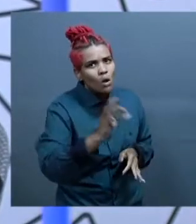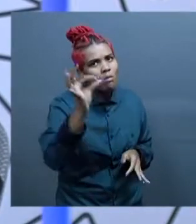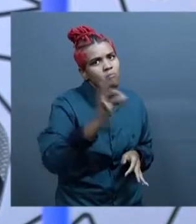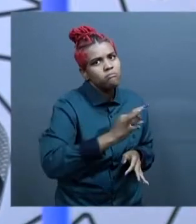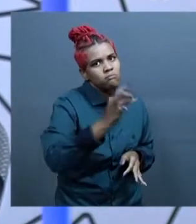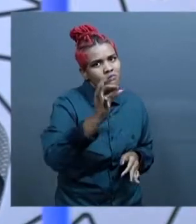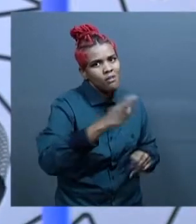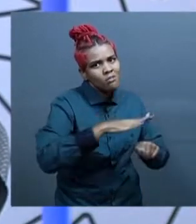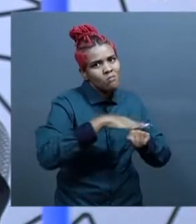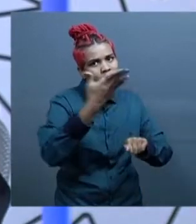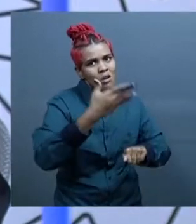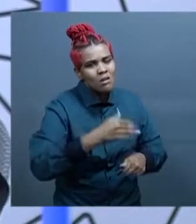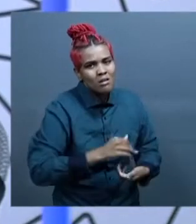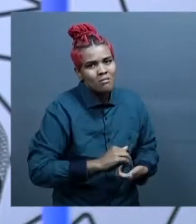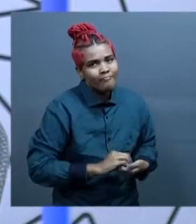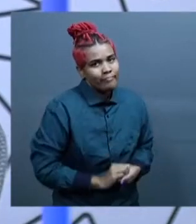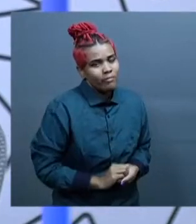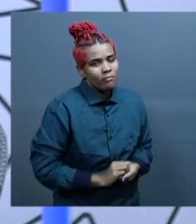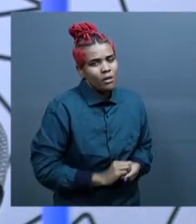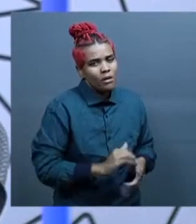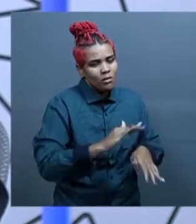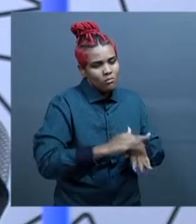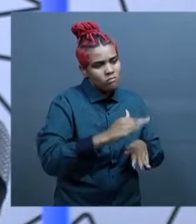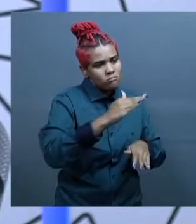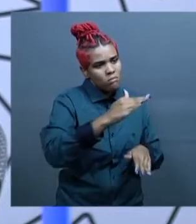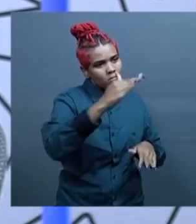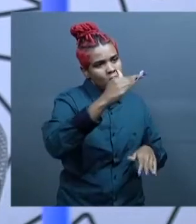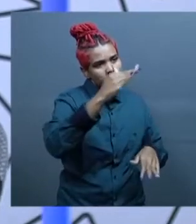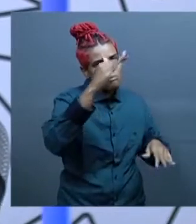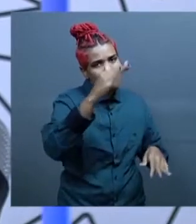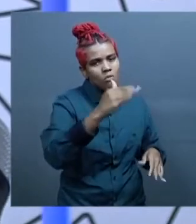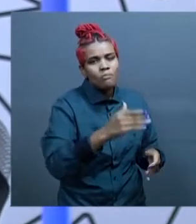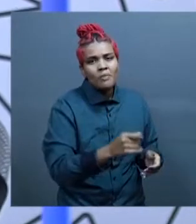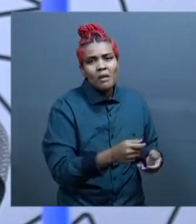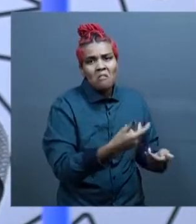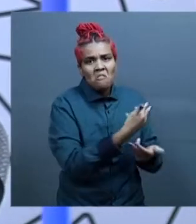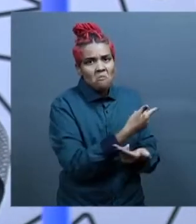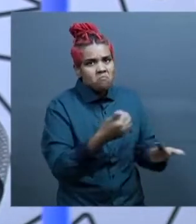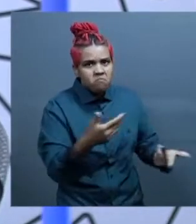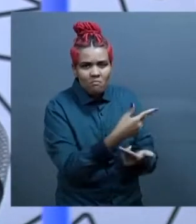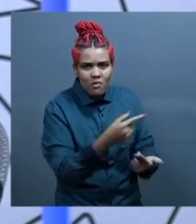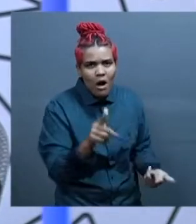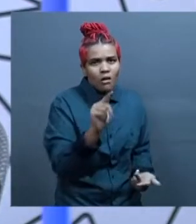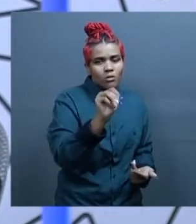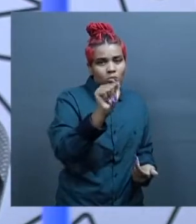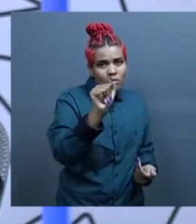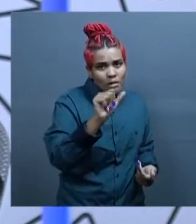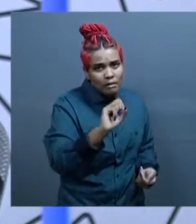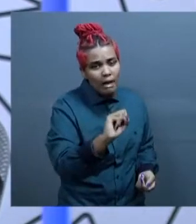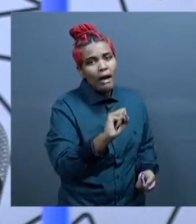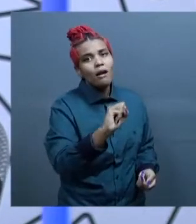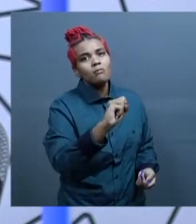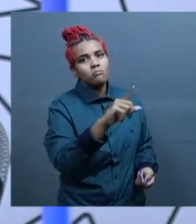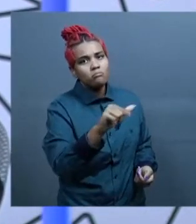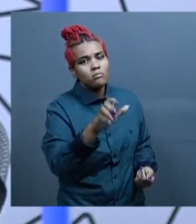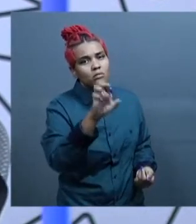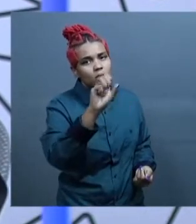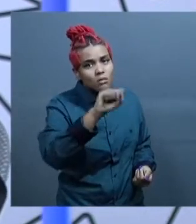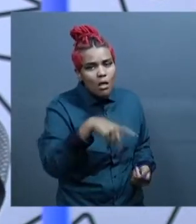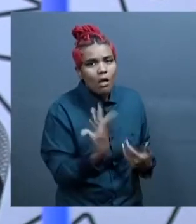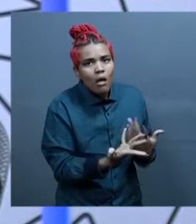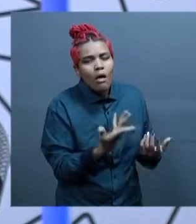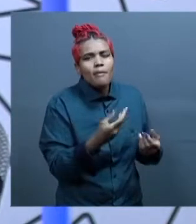dióxido de carbono junto a esse aumento com aumento do metano e outros gases de efeito estufa tende-se a produzir